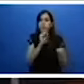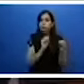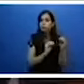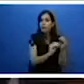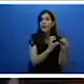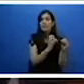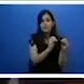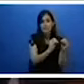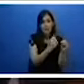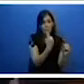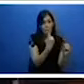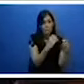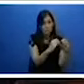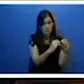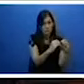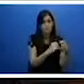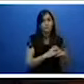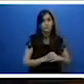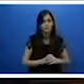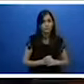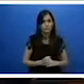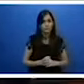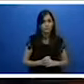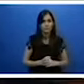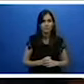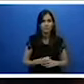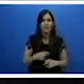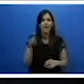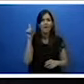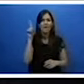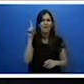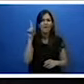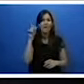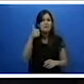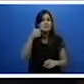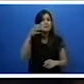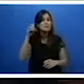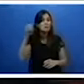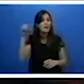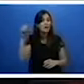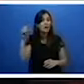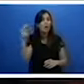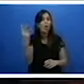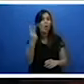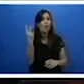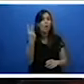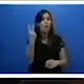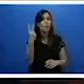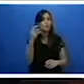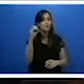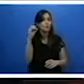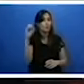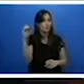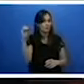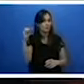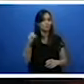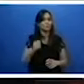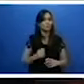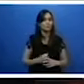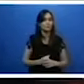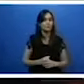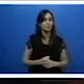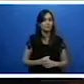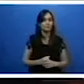vou repetir o número, acrescentar um zero. Quando eu multiplico por 100, olha aqui, ó, uma vez o 5,